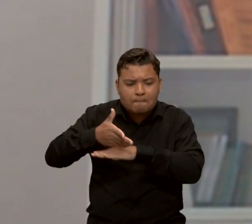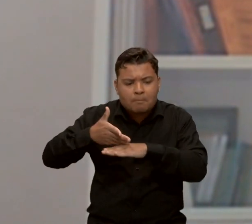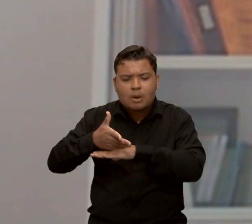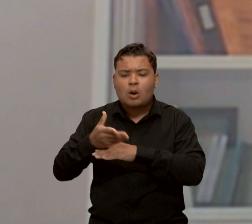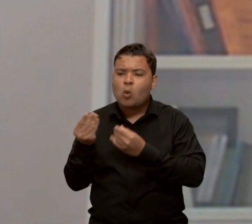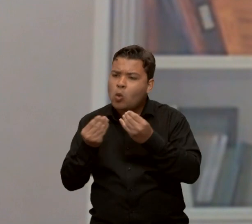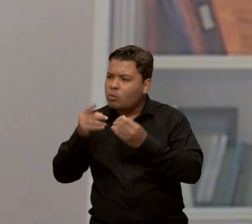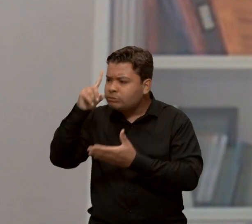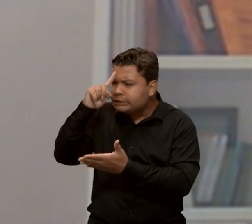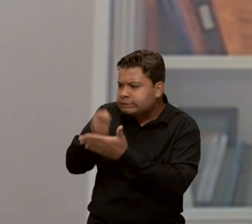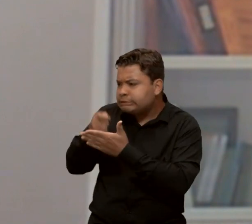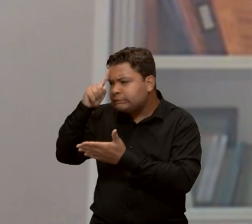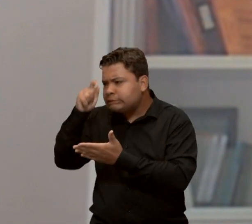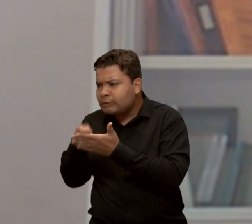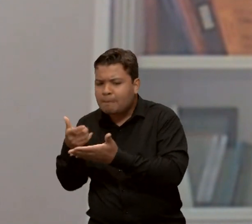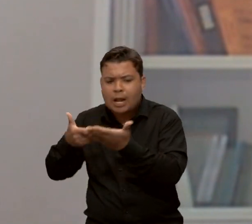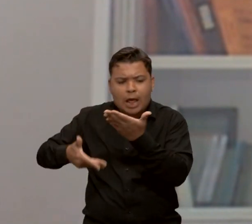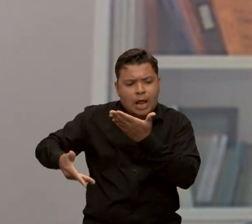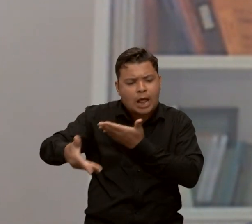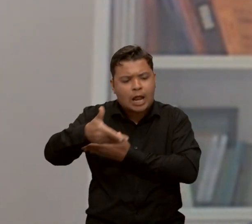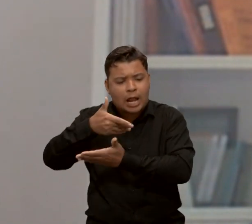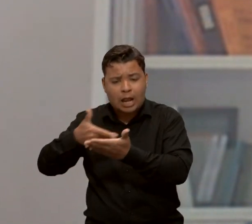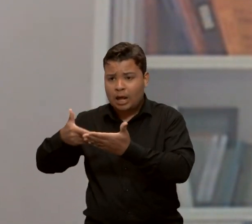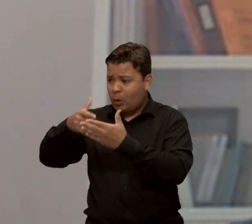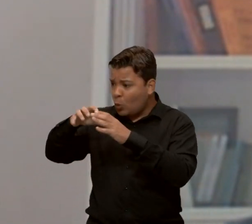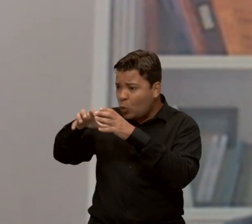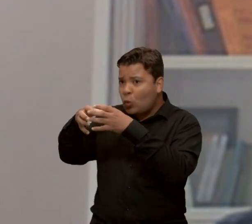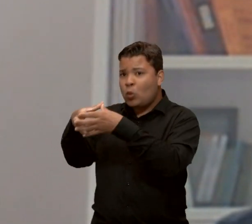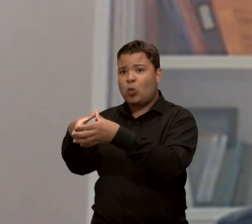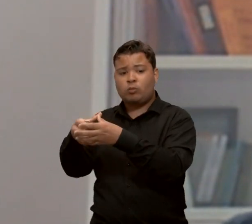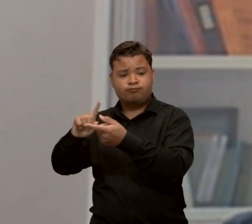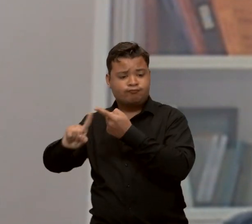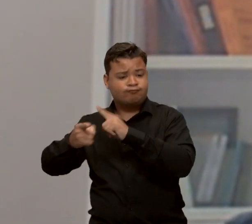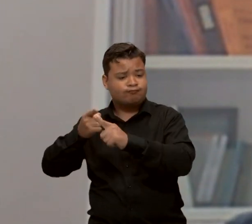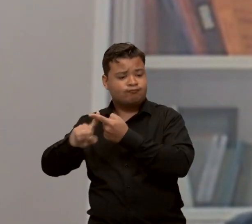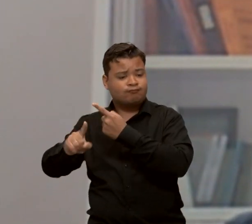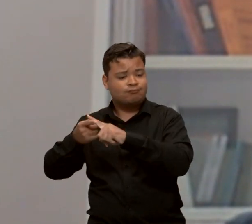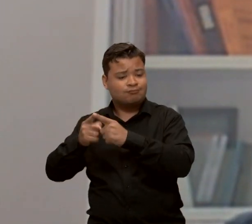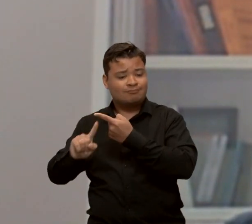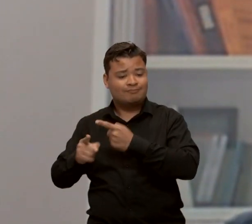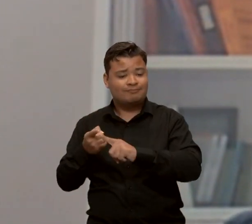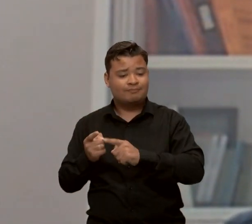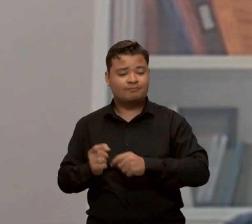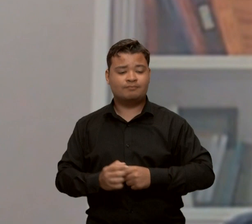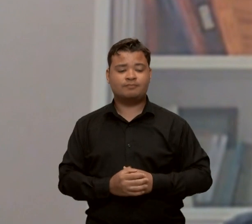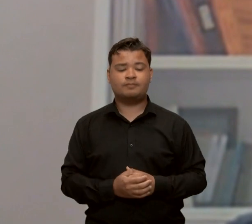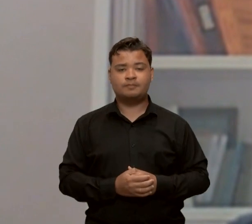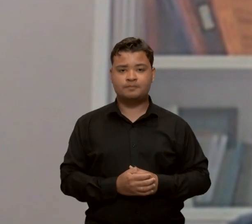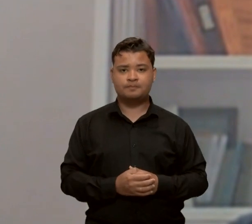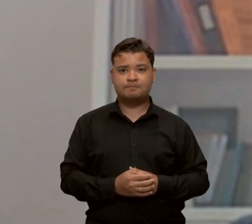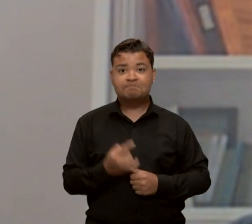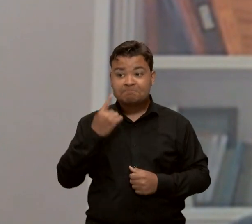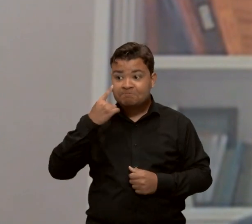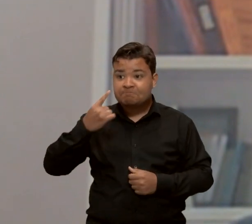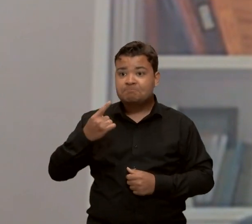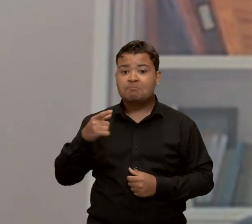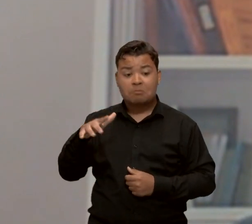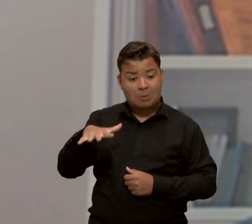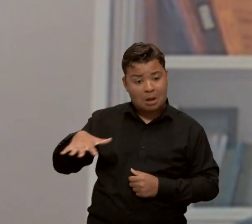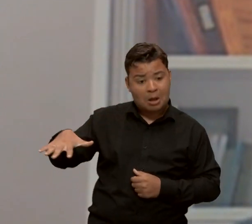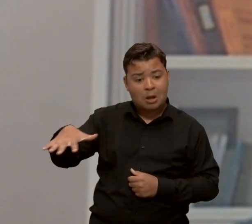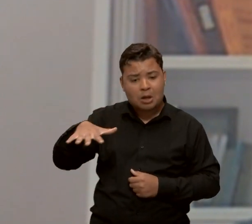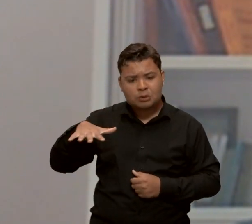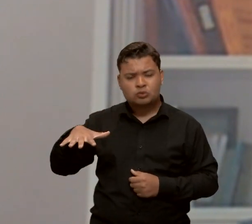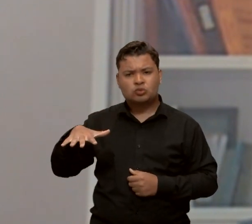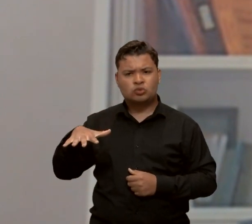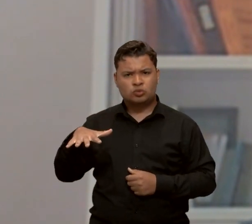de decisão. É uma coletividade essa unidade. E esse ambiente, né, ele não é